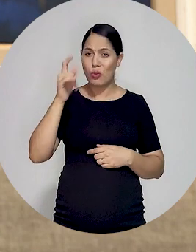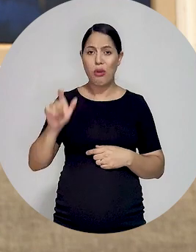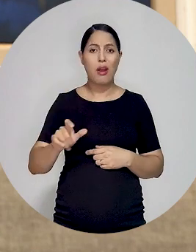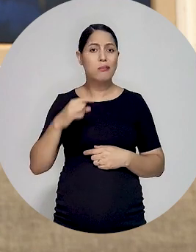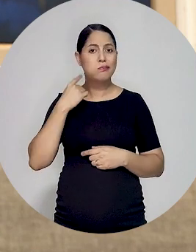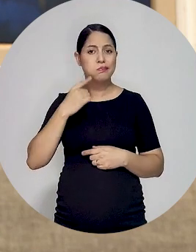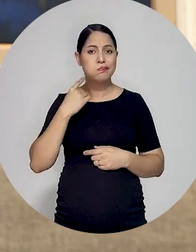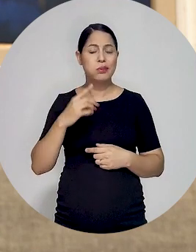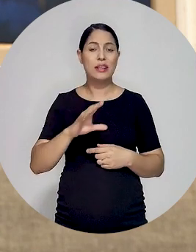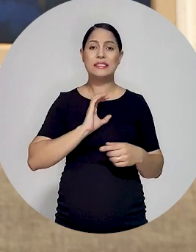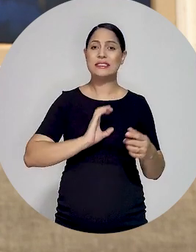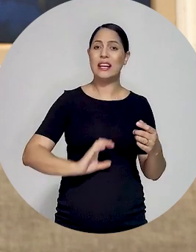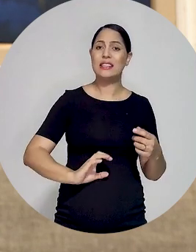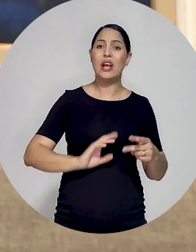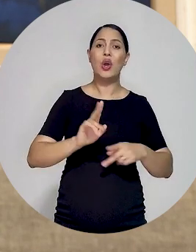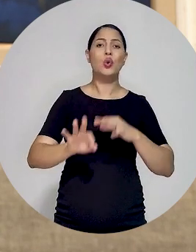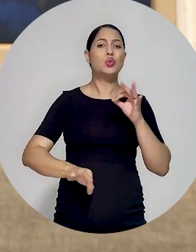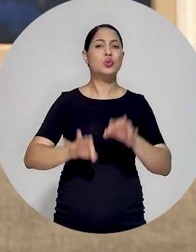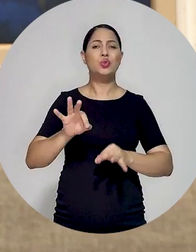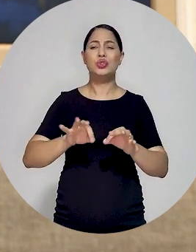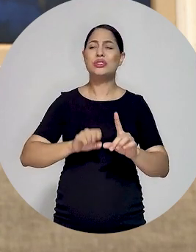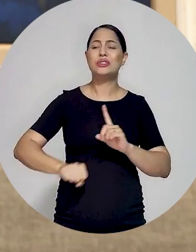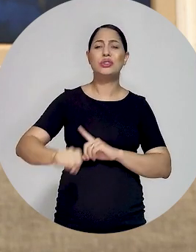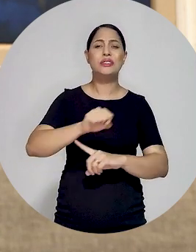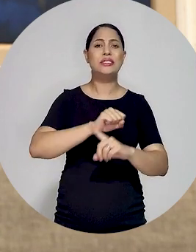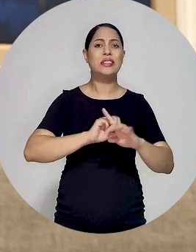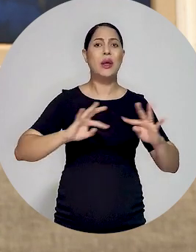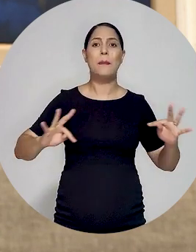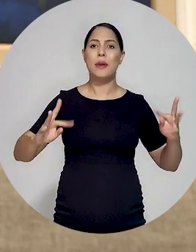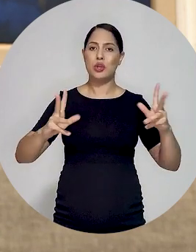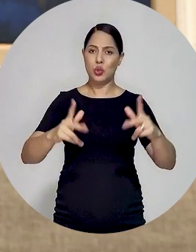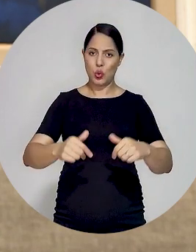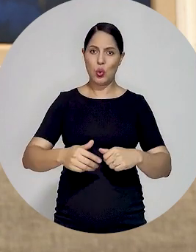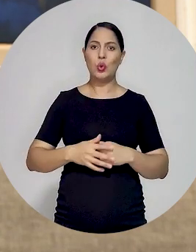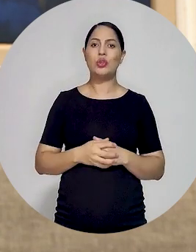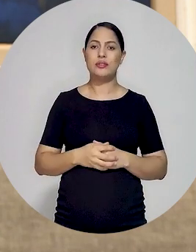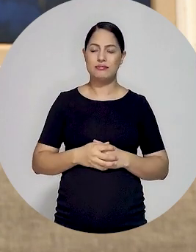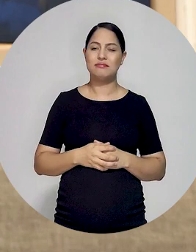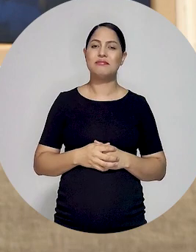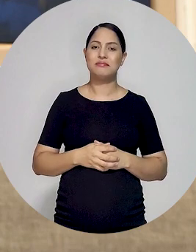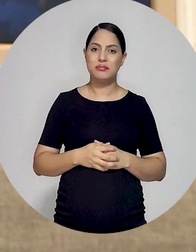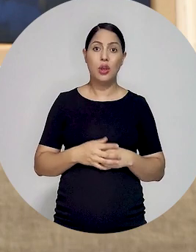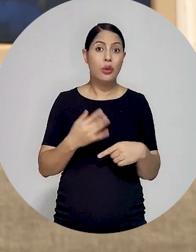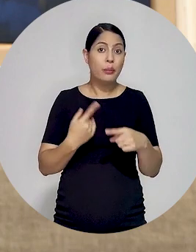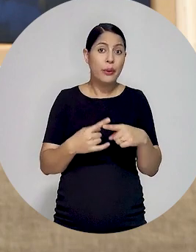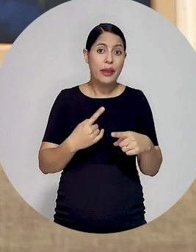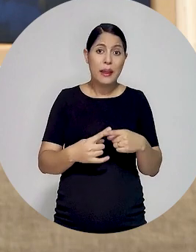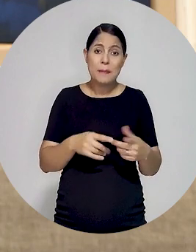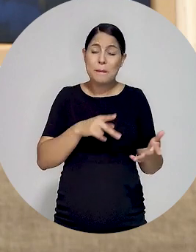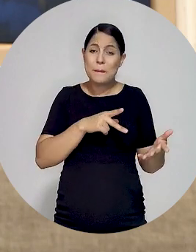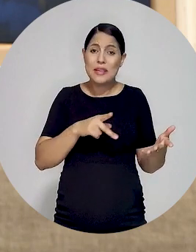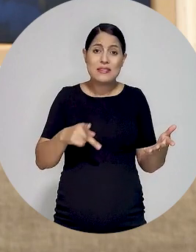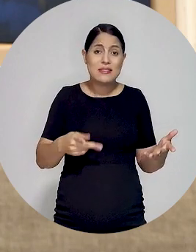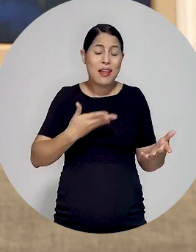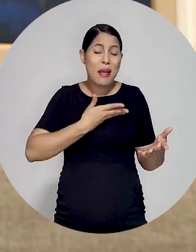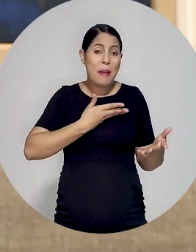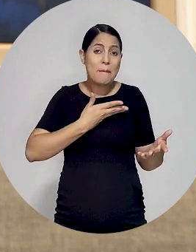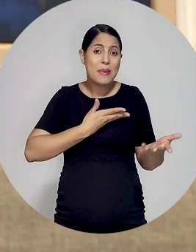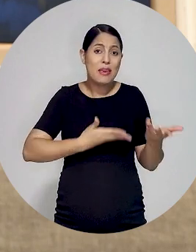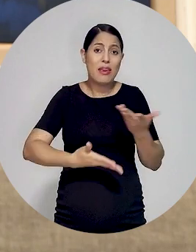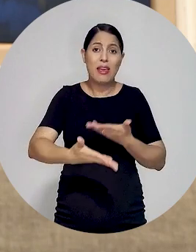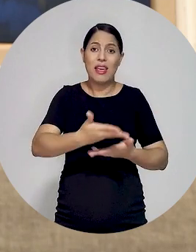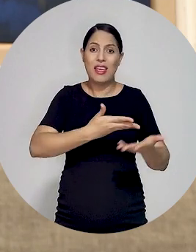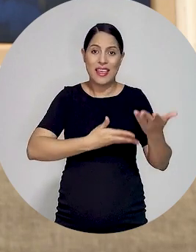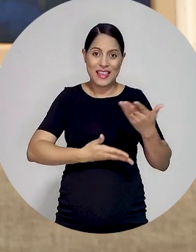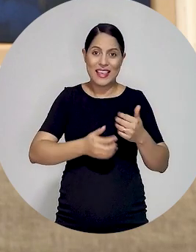busca, né? O advogado, o cidadão, a verdadeira justiça, que é a justiça para todos, a justiça social. Então, vindo, além do mais, de um